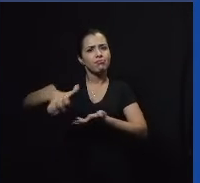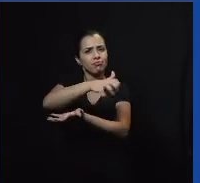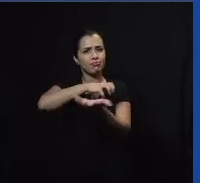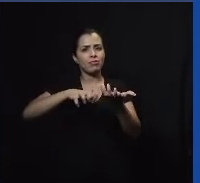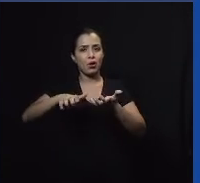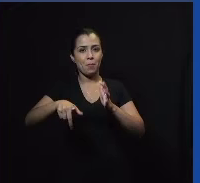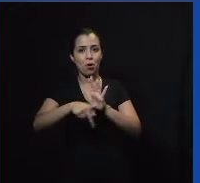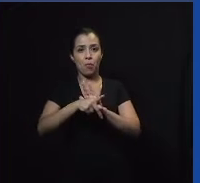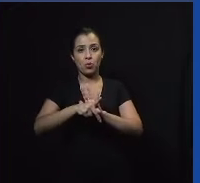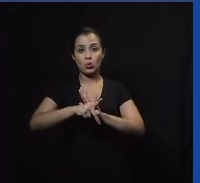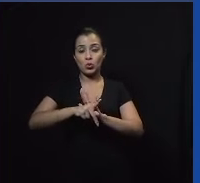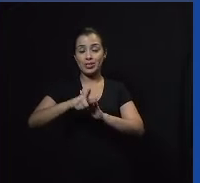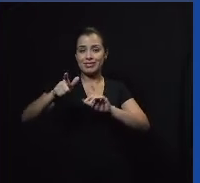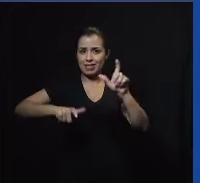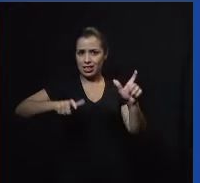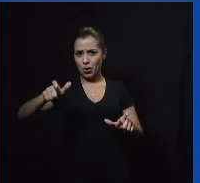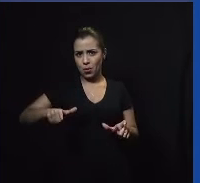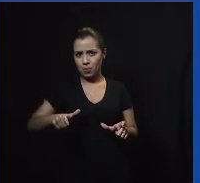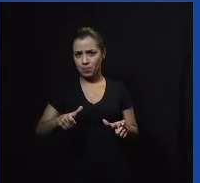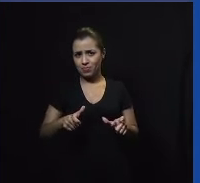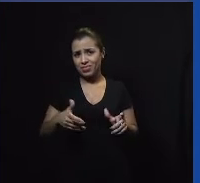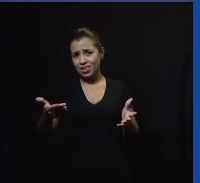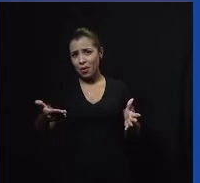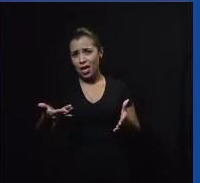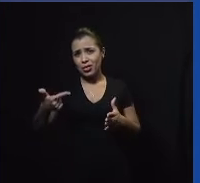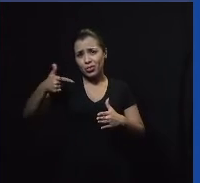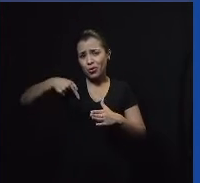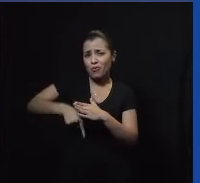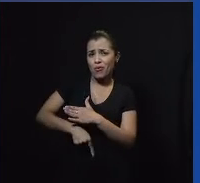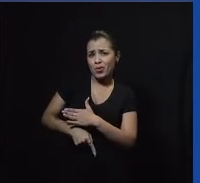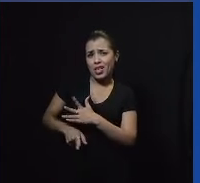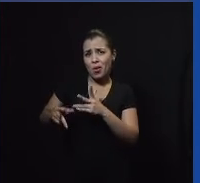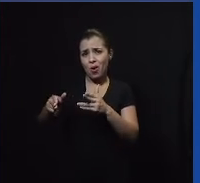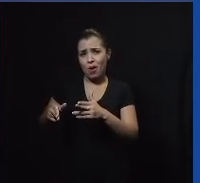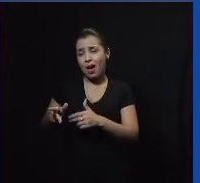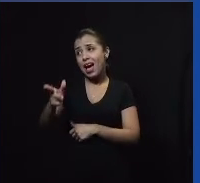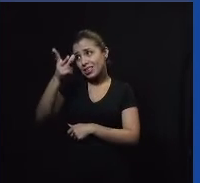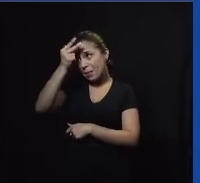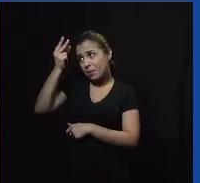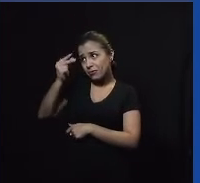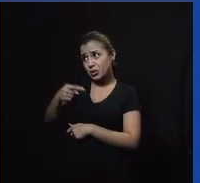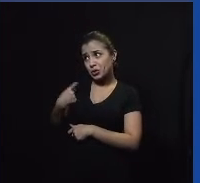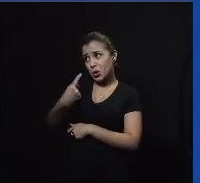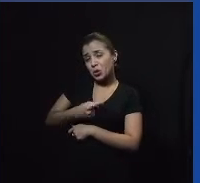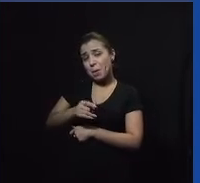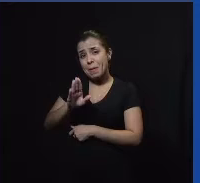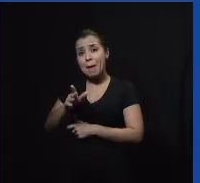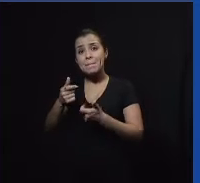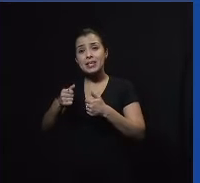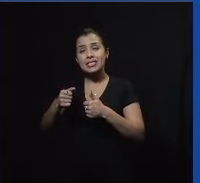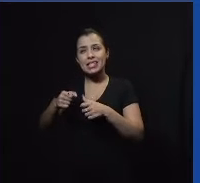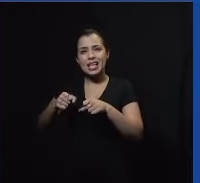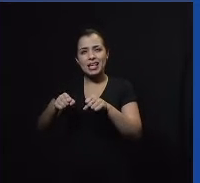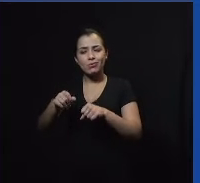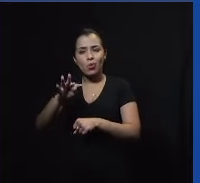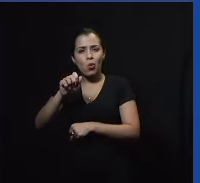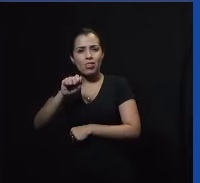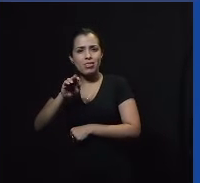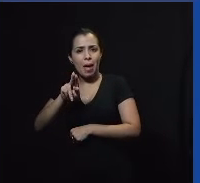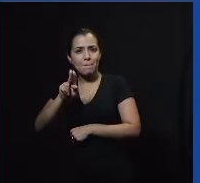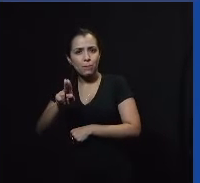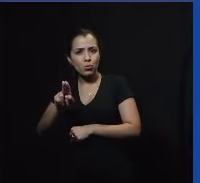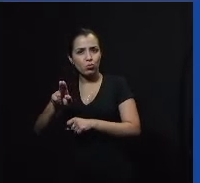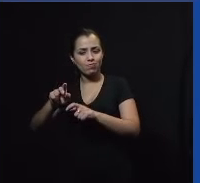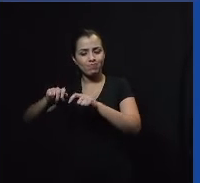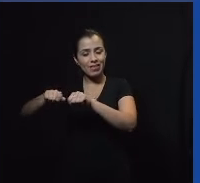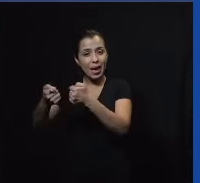cidadãos. No fundo, é a mesma coisa, né? É da prefeitura e é nosso, mas a gente precisa quebrar essa